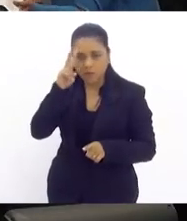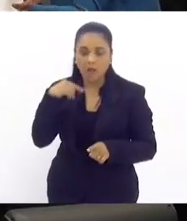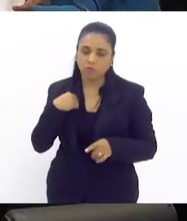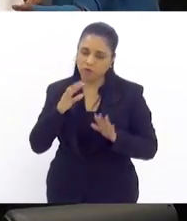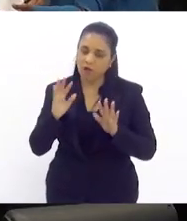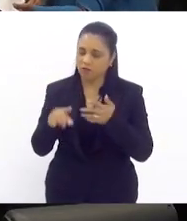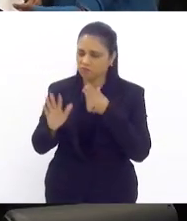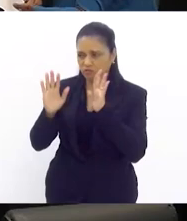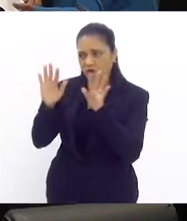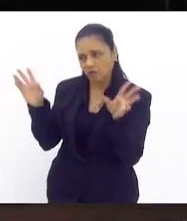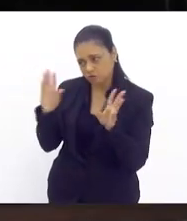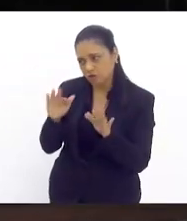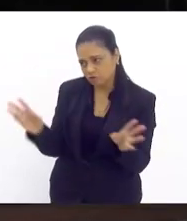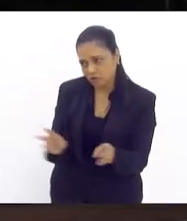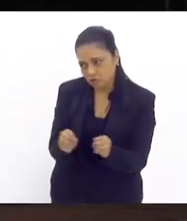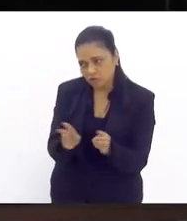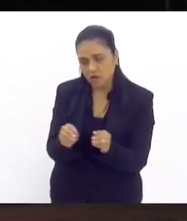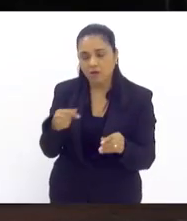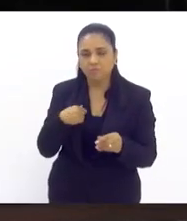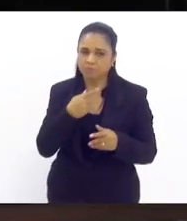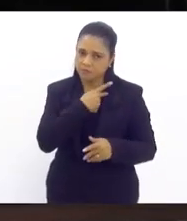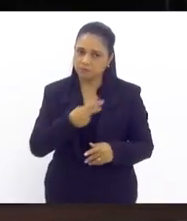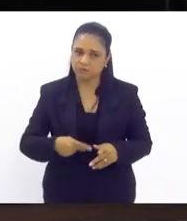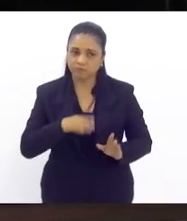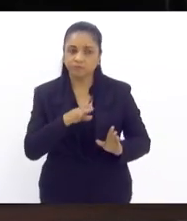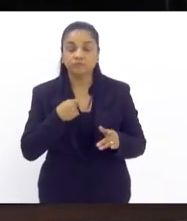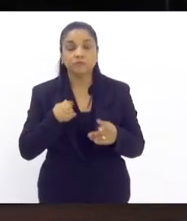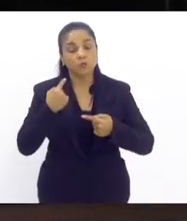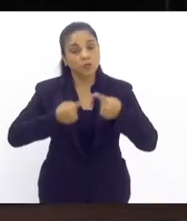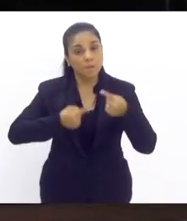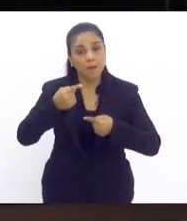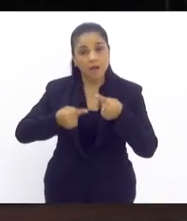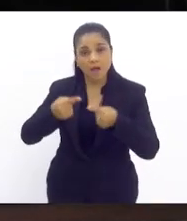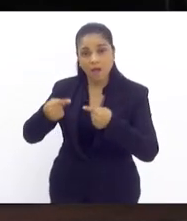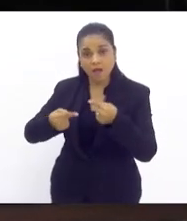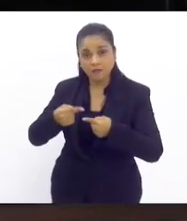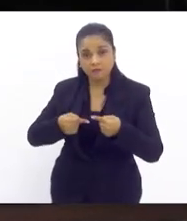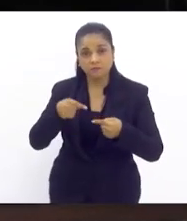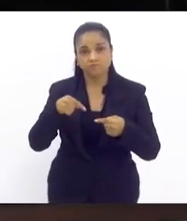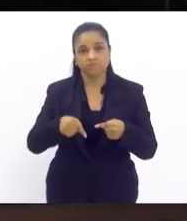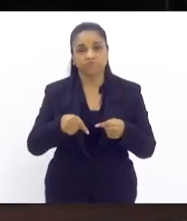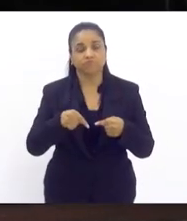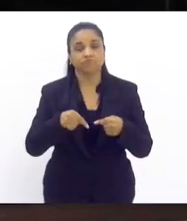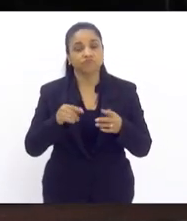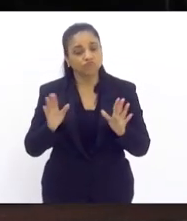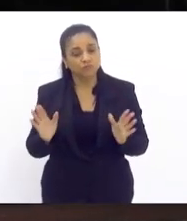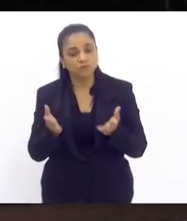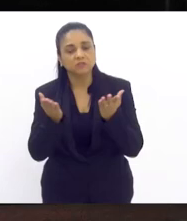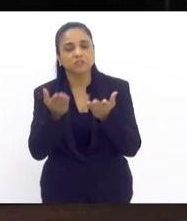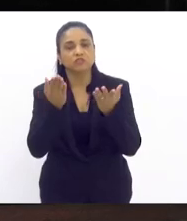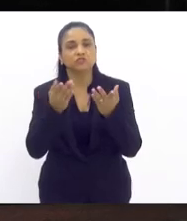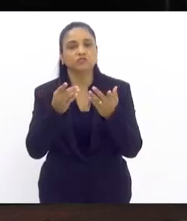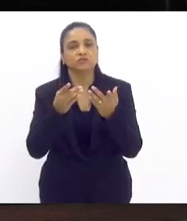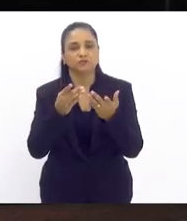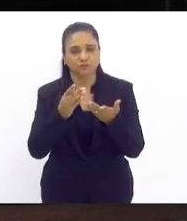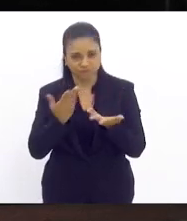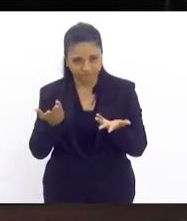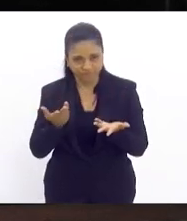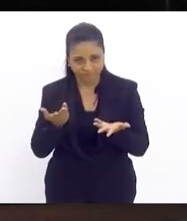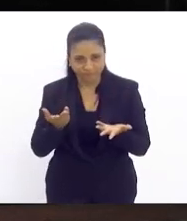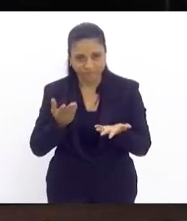obrigado, senhor presidente. Havia um grande debate nessa casa sobre a questão dos incentivos fiscais. E